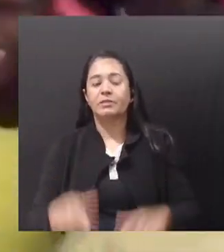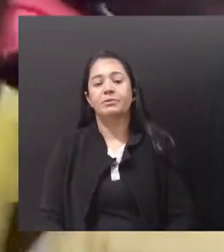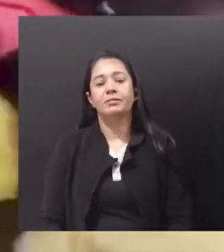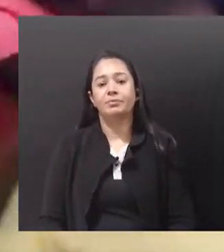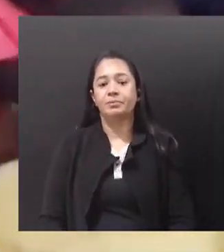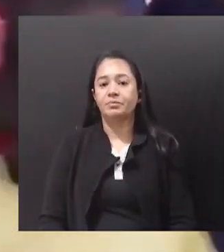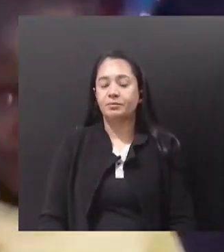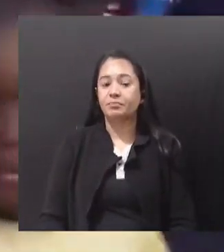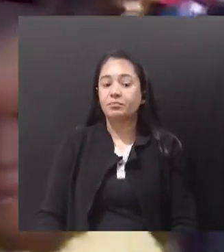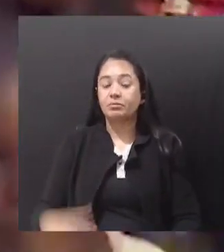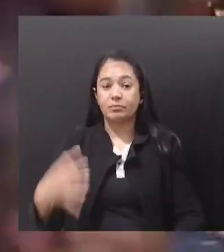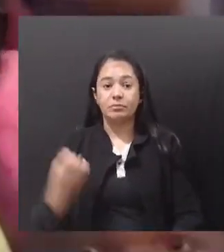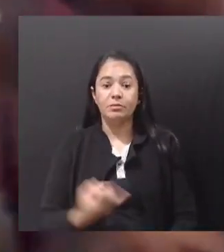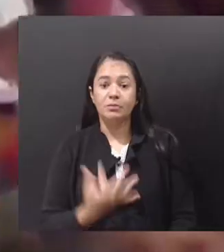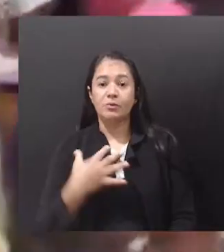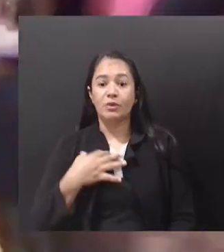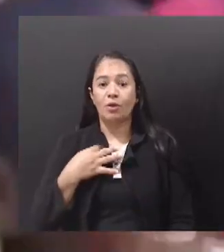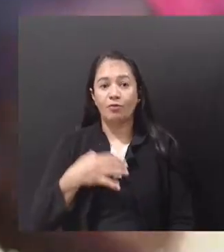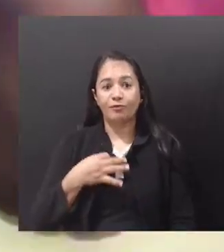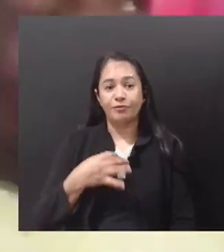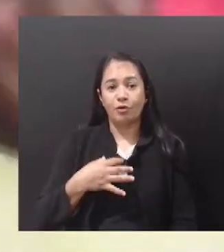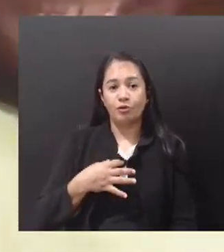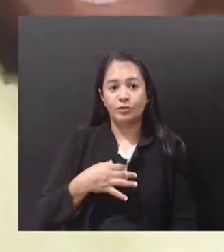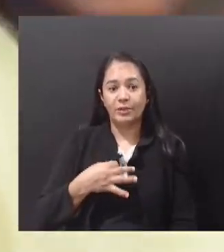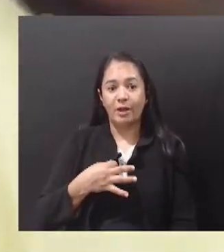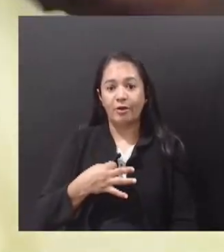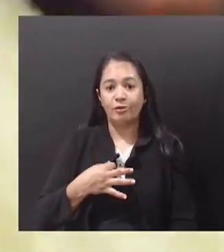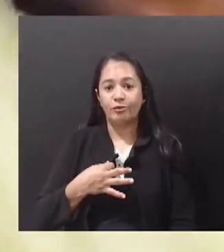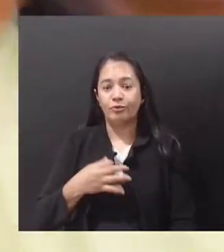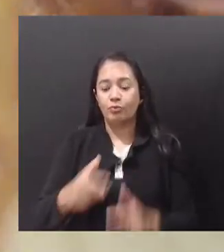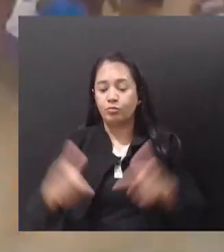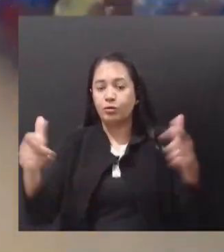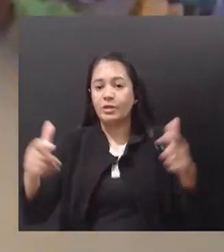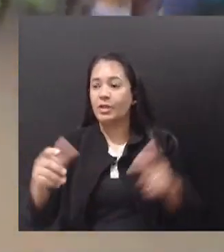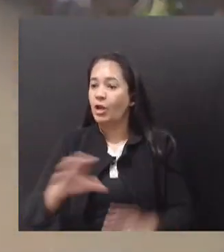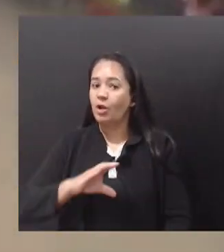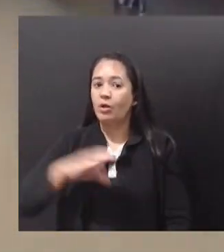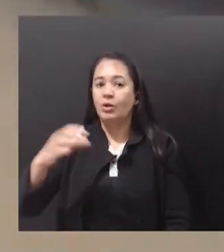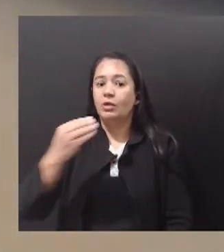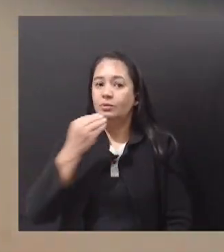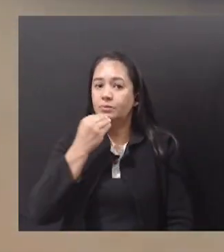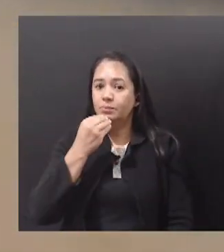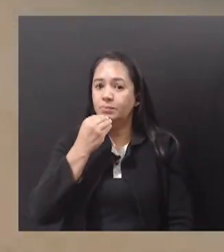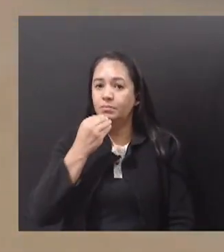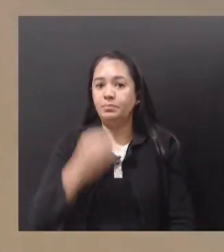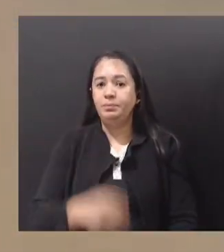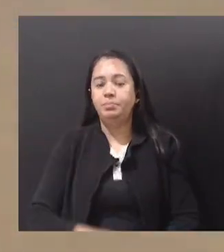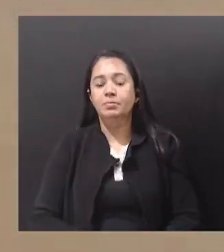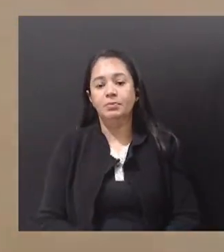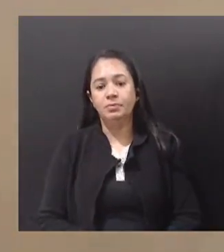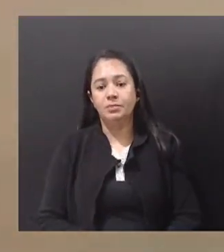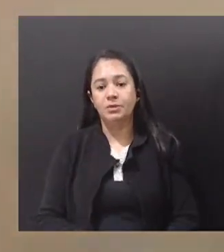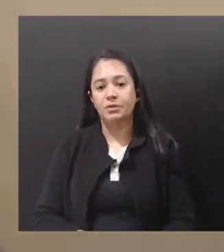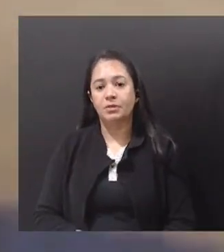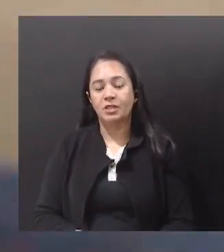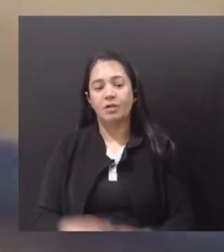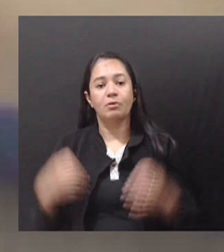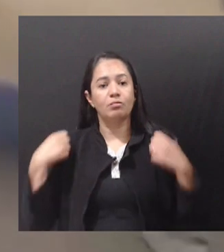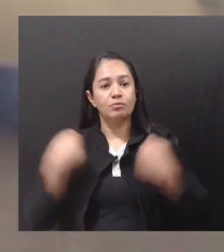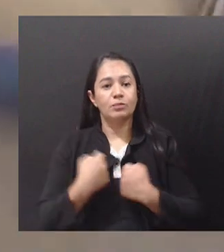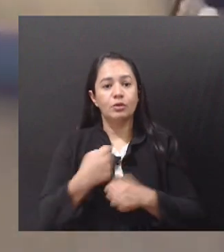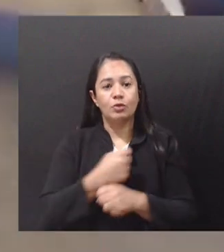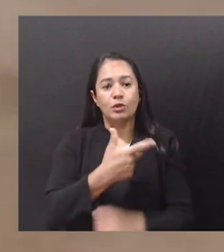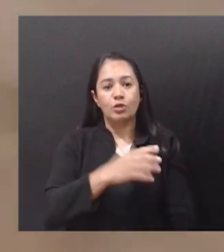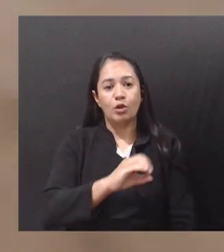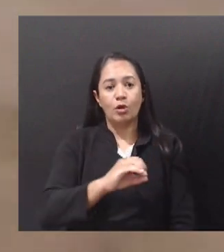número de voluntários cresceu demais e ele tomou coragem, teve a oportunidade de botar uma mochila nas costas e em 2008 foi